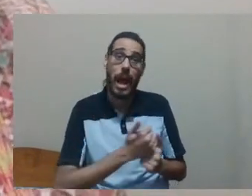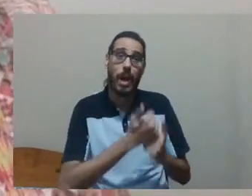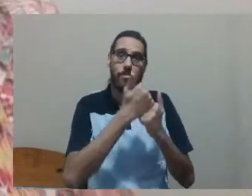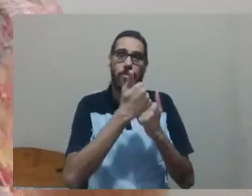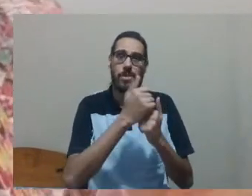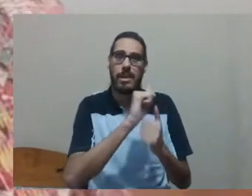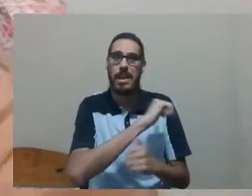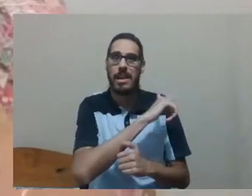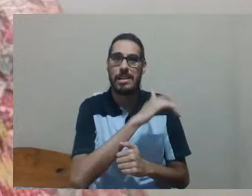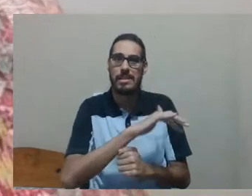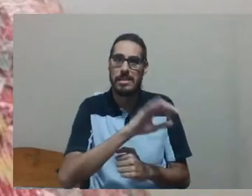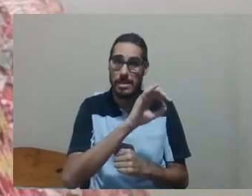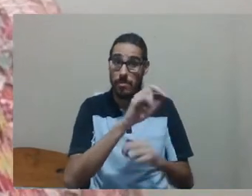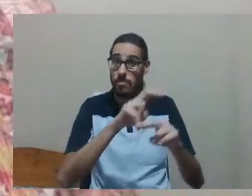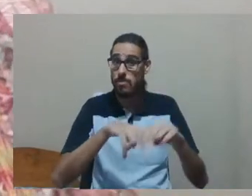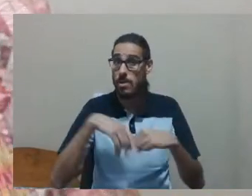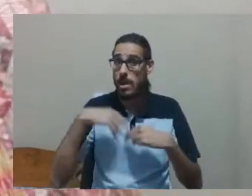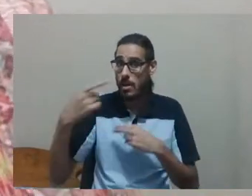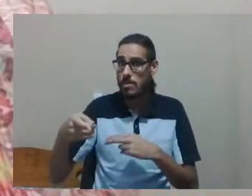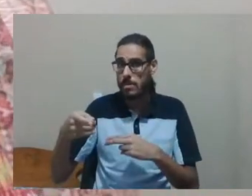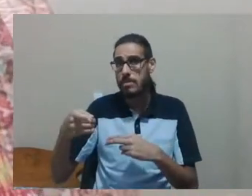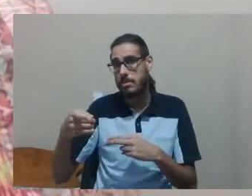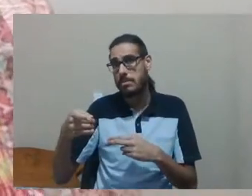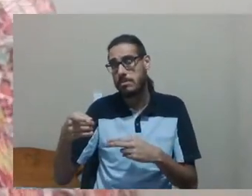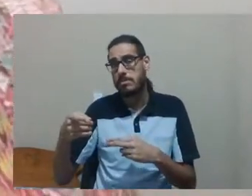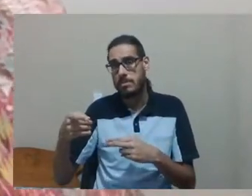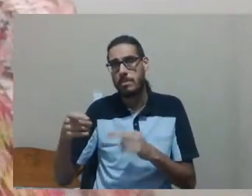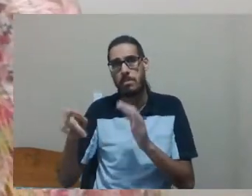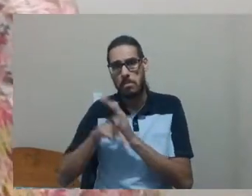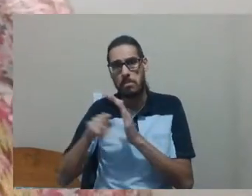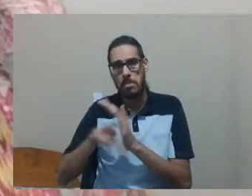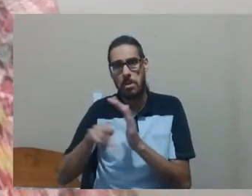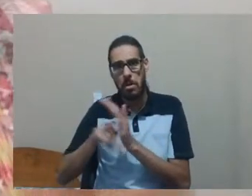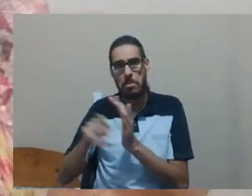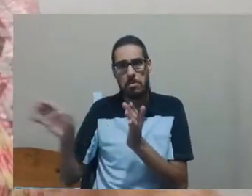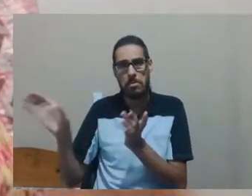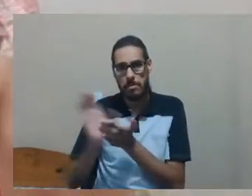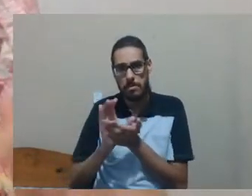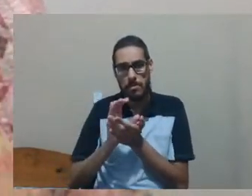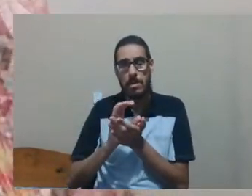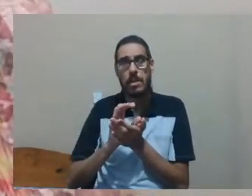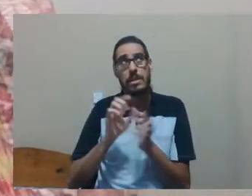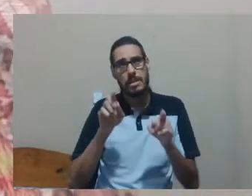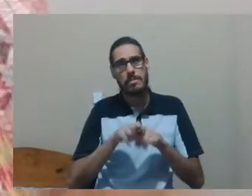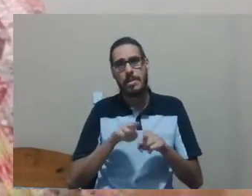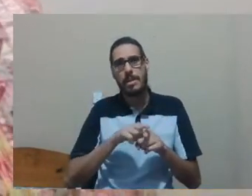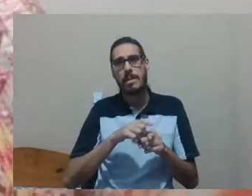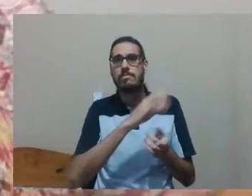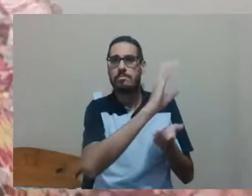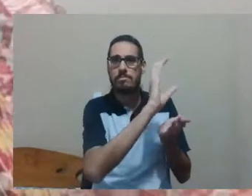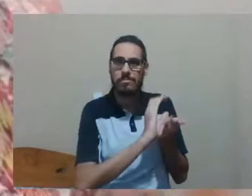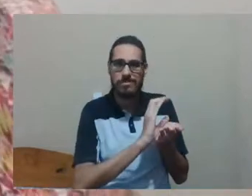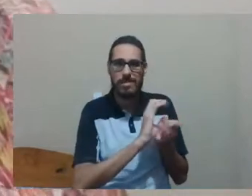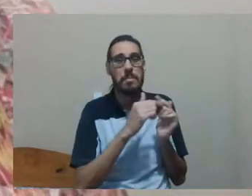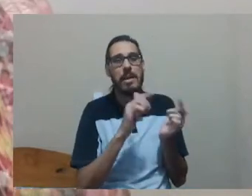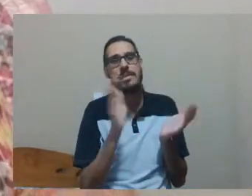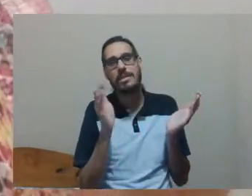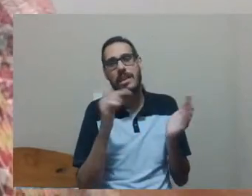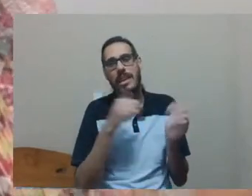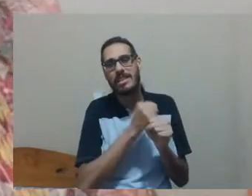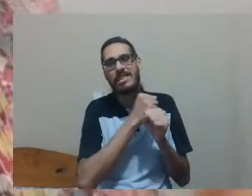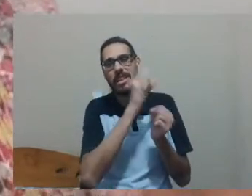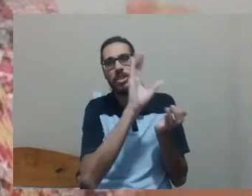próprios, que teve uma queda também nesses anos. Ou seja, a Fundação FAI faz uma